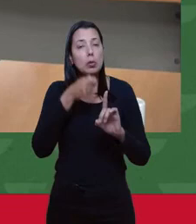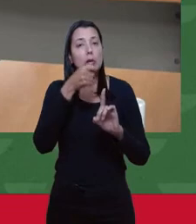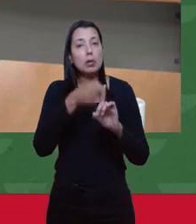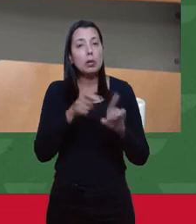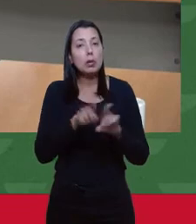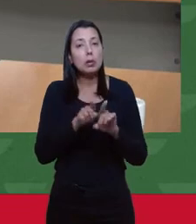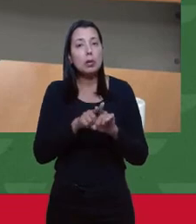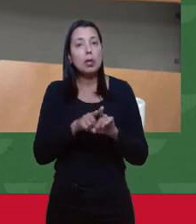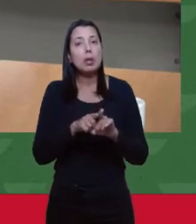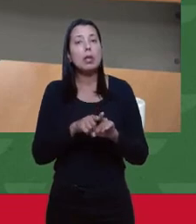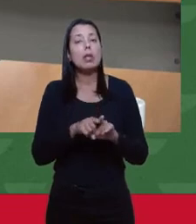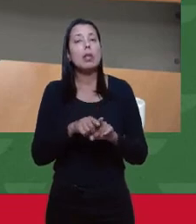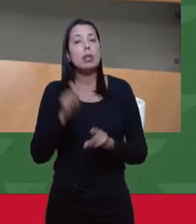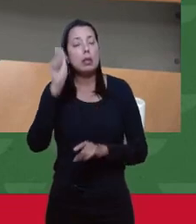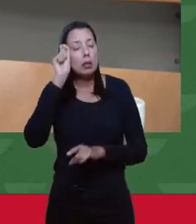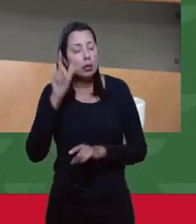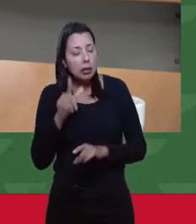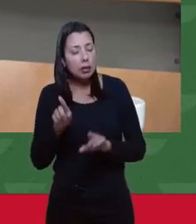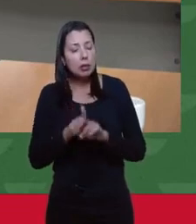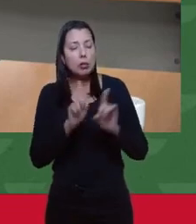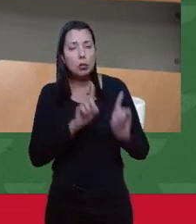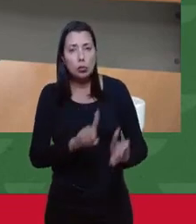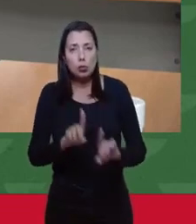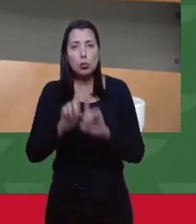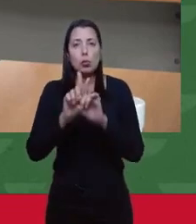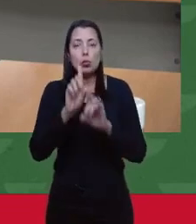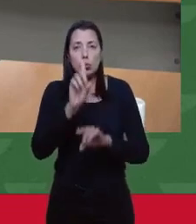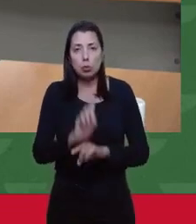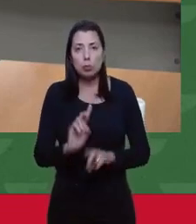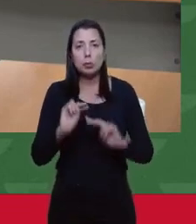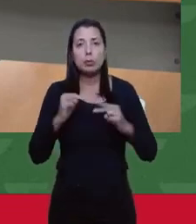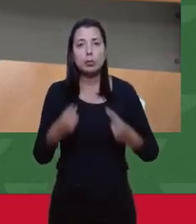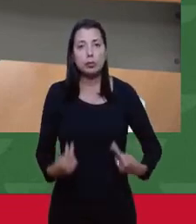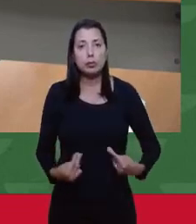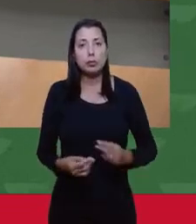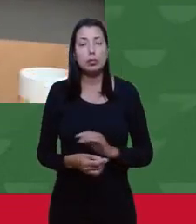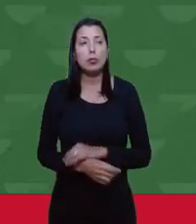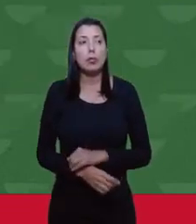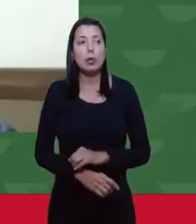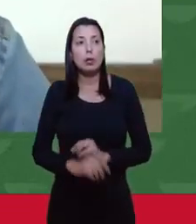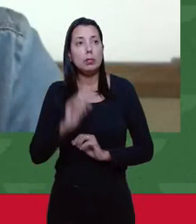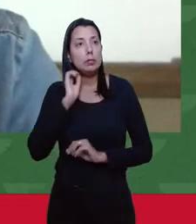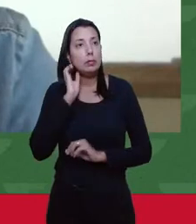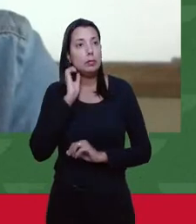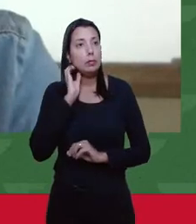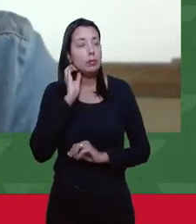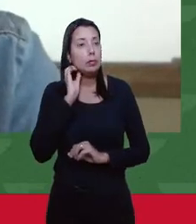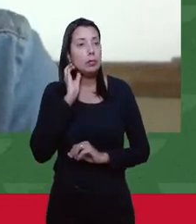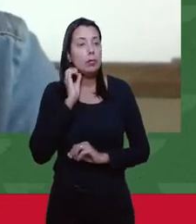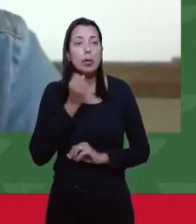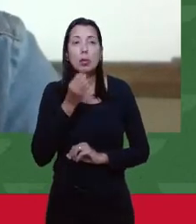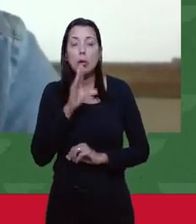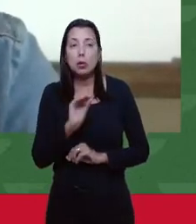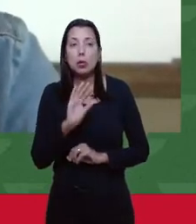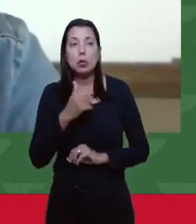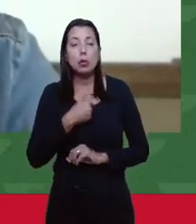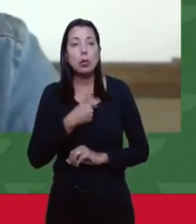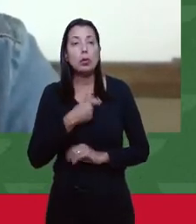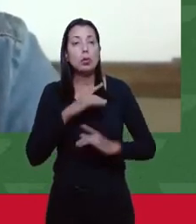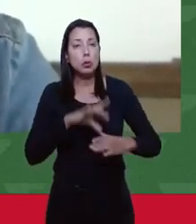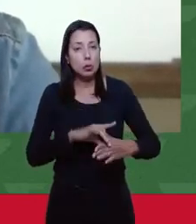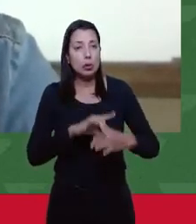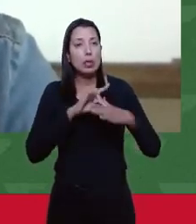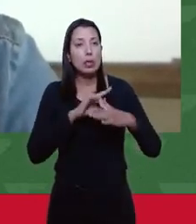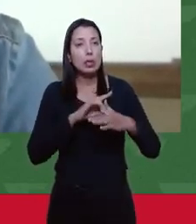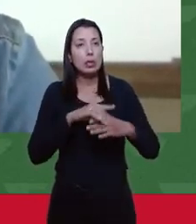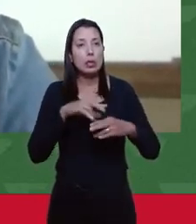e como Maria do Rosário, também muito defensora das causas e dos direitos humanos. Boa noite, Bom Gás, nosso querido líder, que